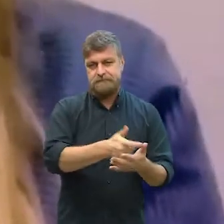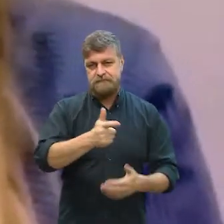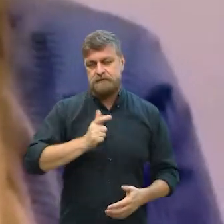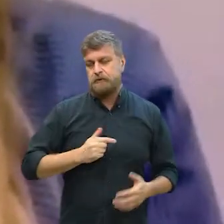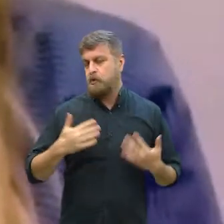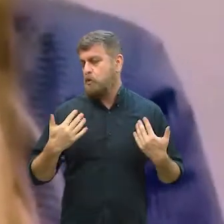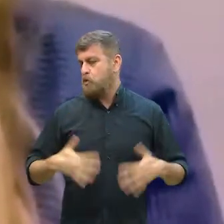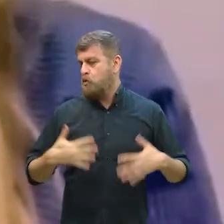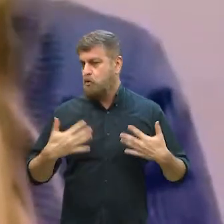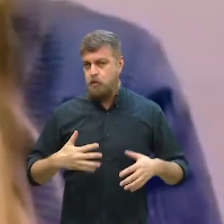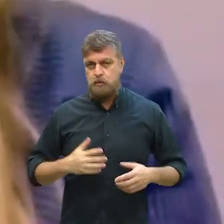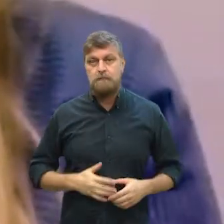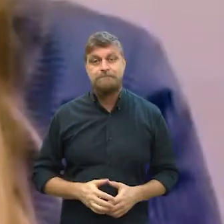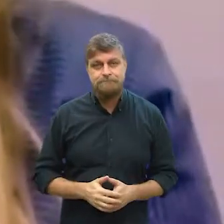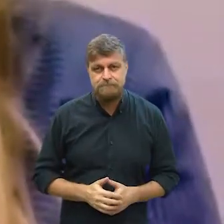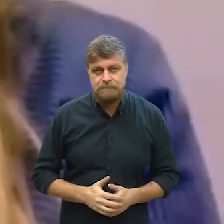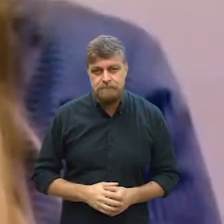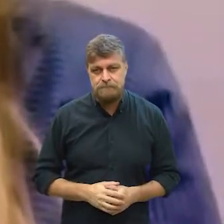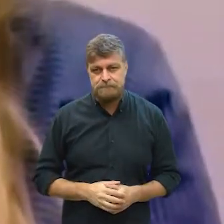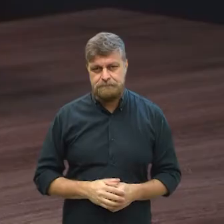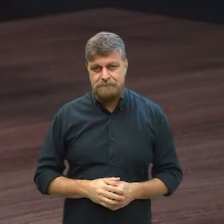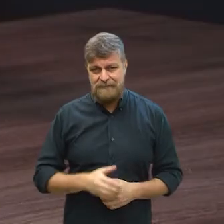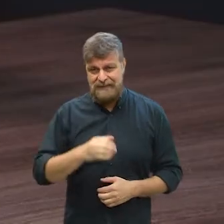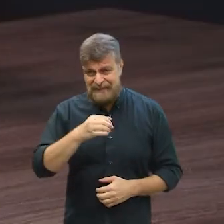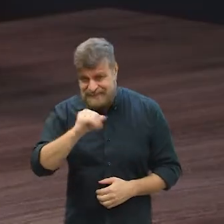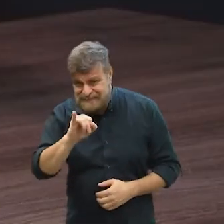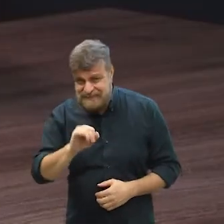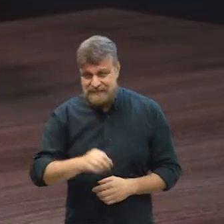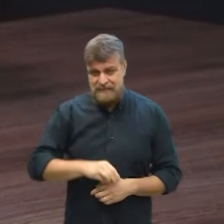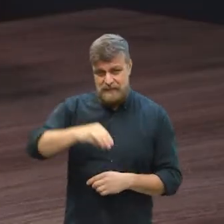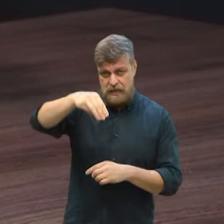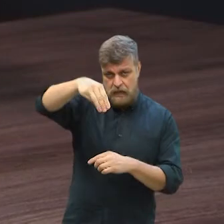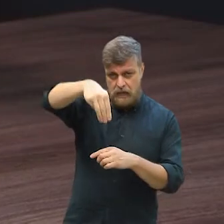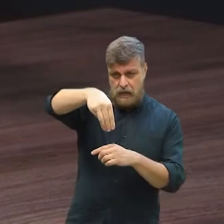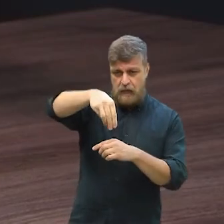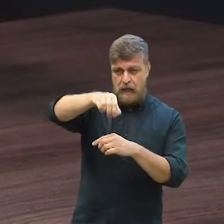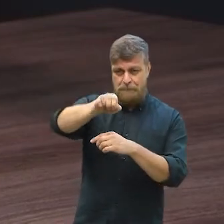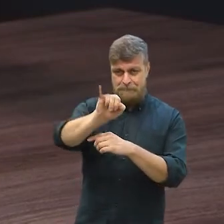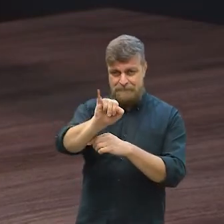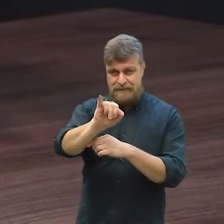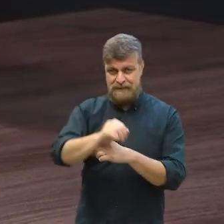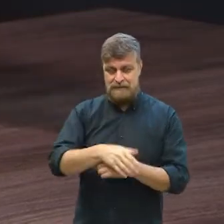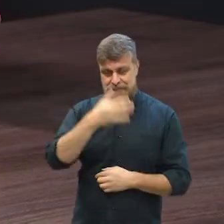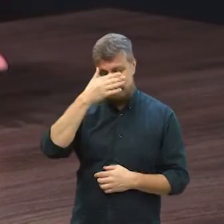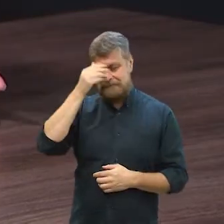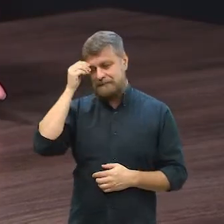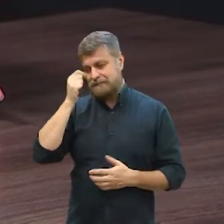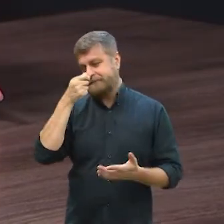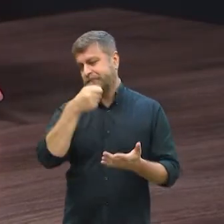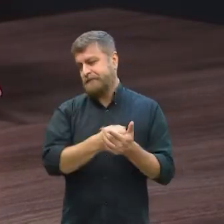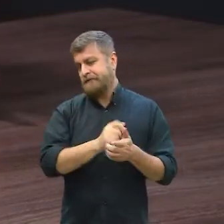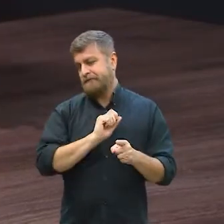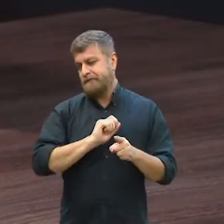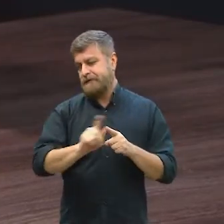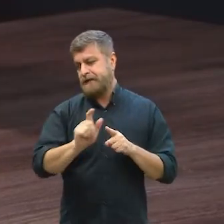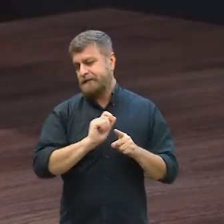né, e ter ali uma certa dívida para ser quitada. Caso esse microempreendedor tenha deixado de